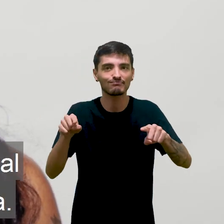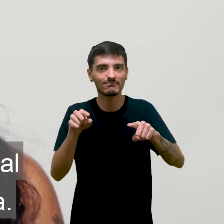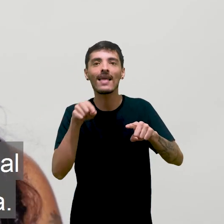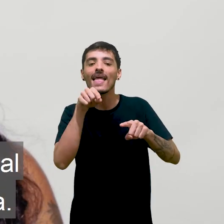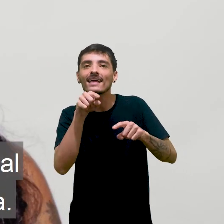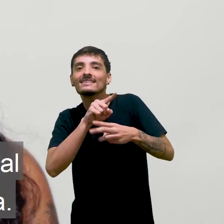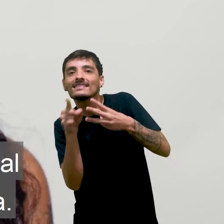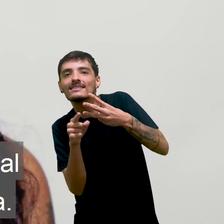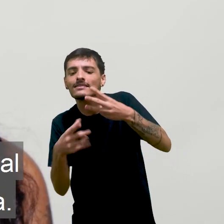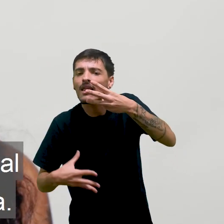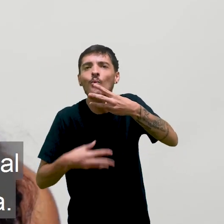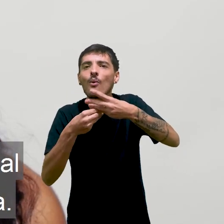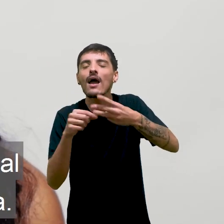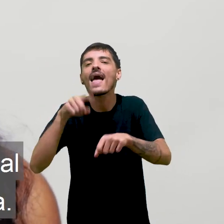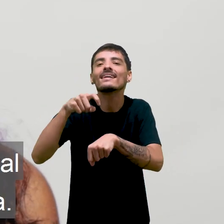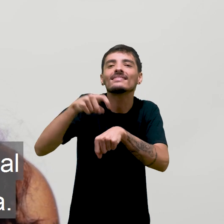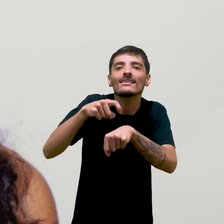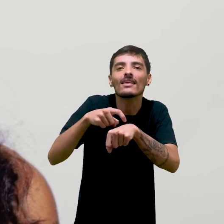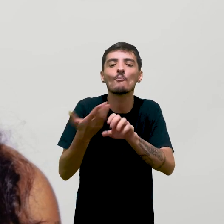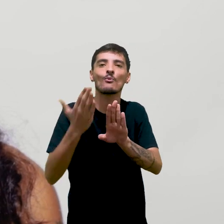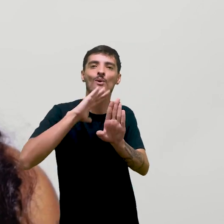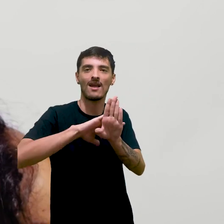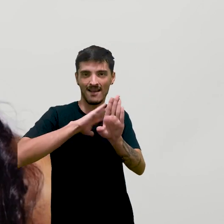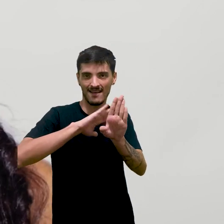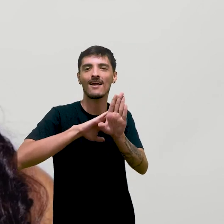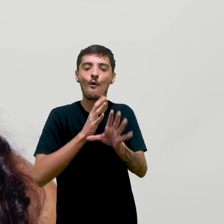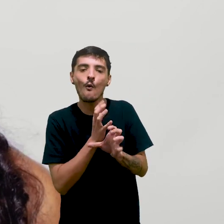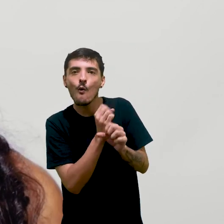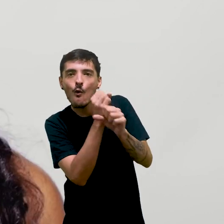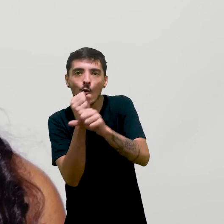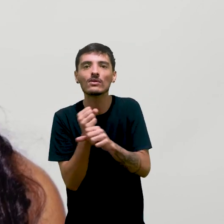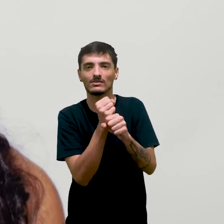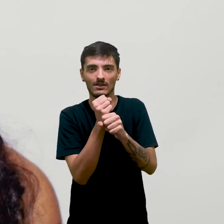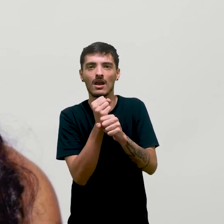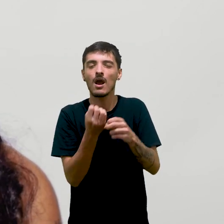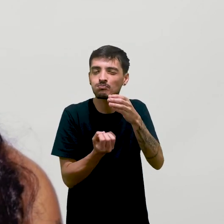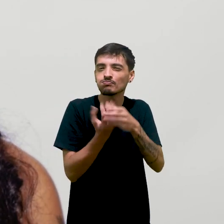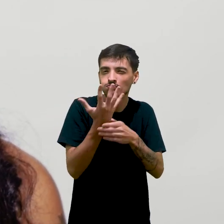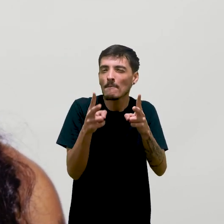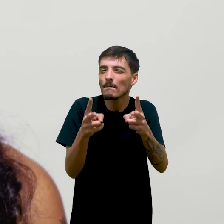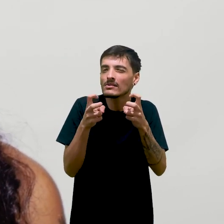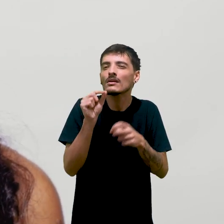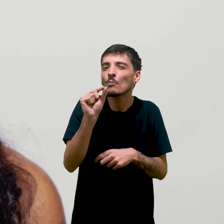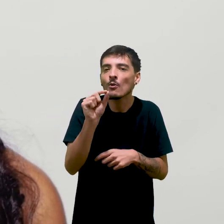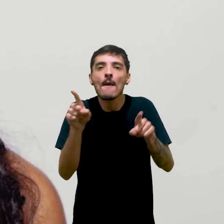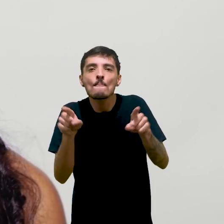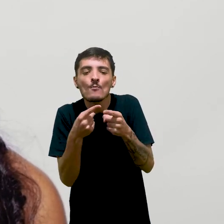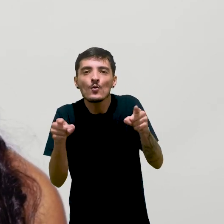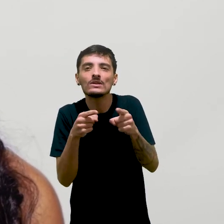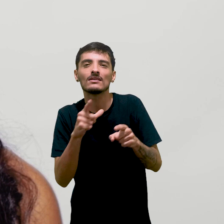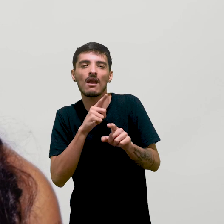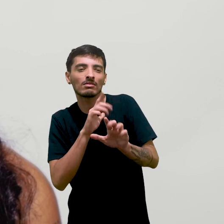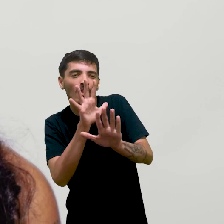ano em que o Carnaval foi cancelado por conta da pandemia. É um terceiro tempo que é adicionado ao vídeo, o tempo conjuntural